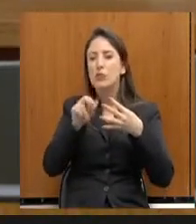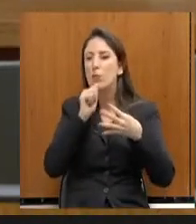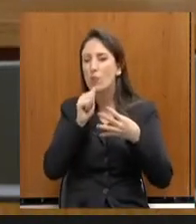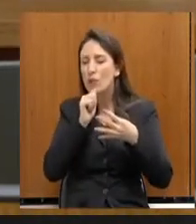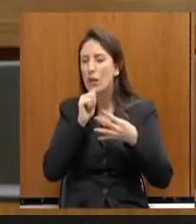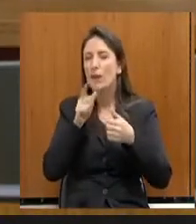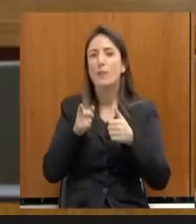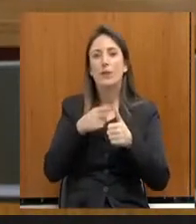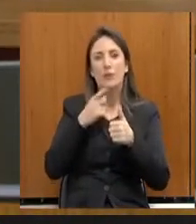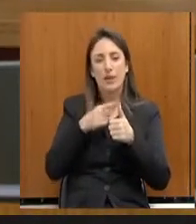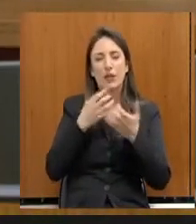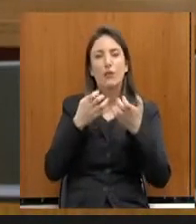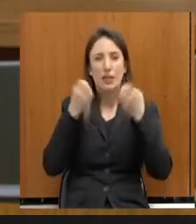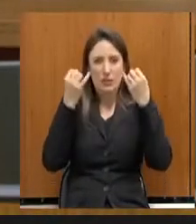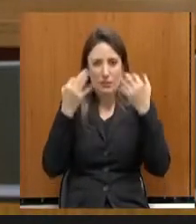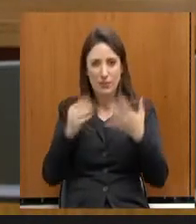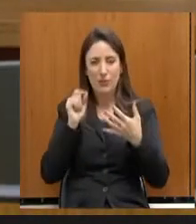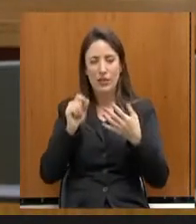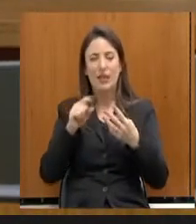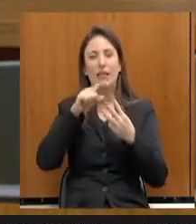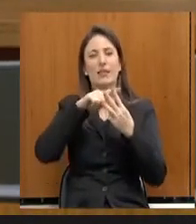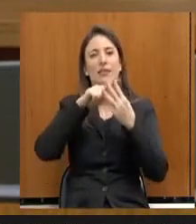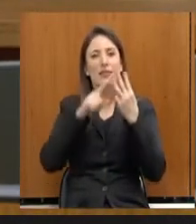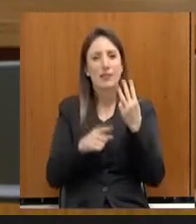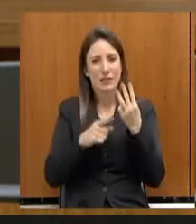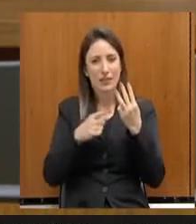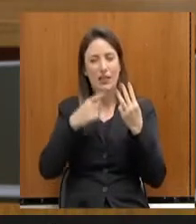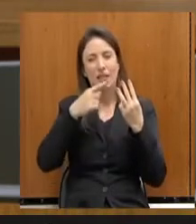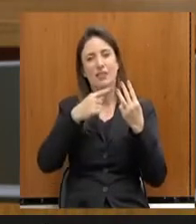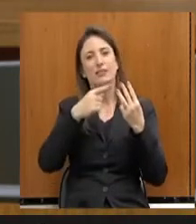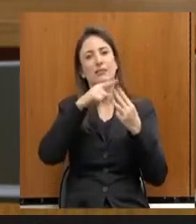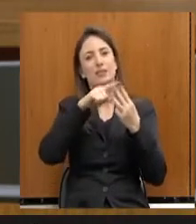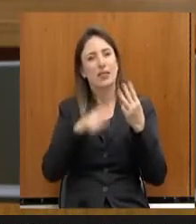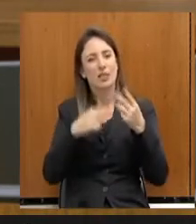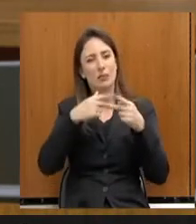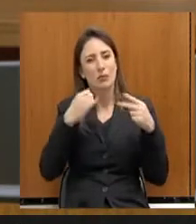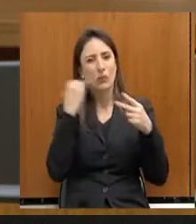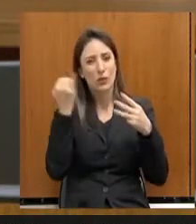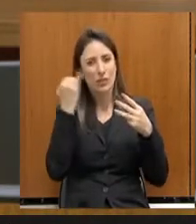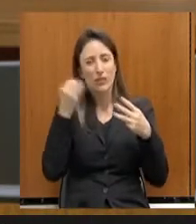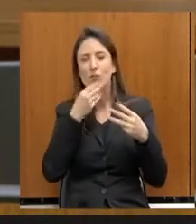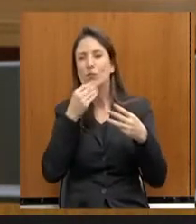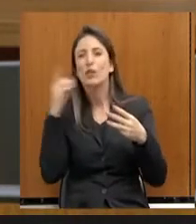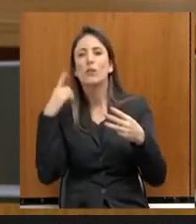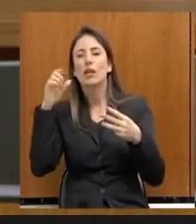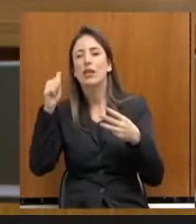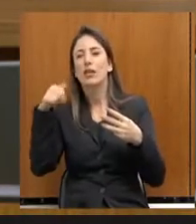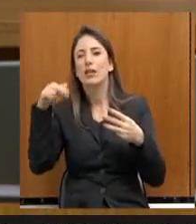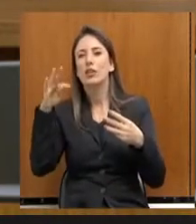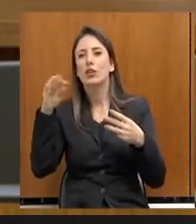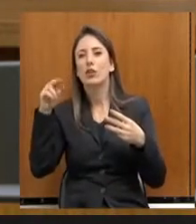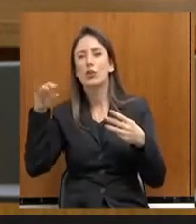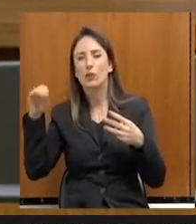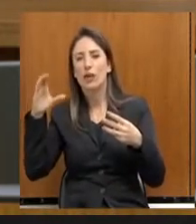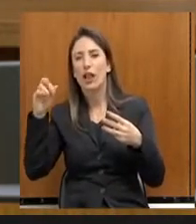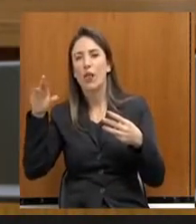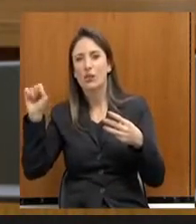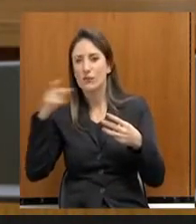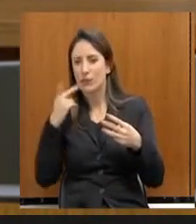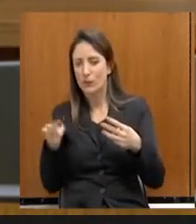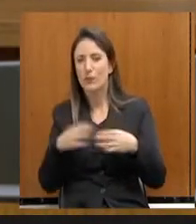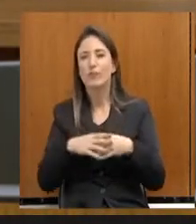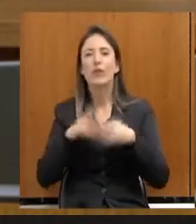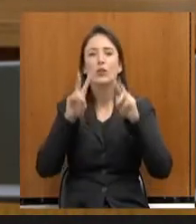trazer os três pontos que foram abordados pelo Deputado Antonio Carlos Arantes sobre a questão de tratamento de esgotos tecnologias